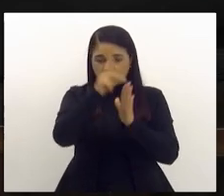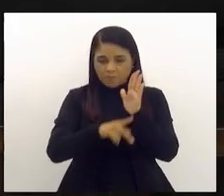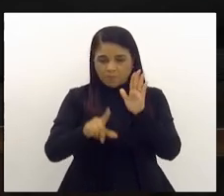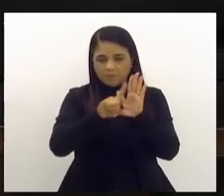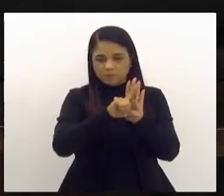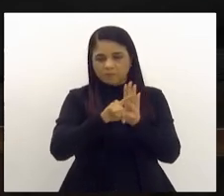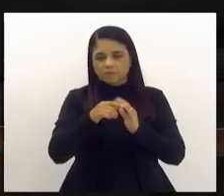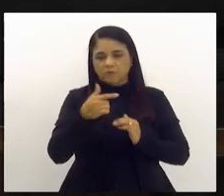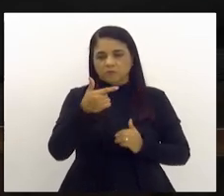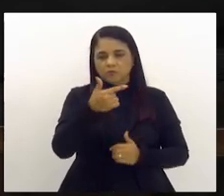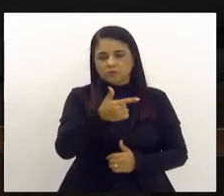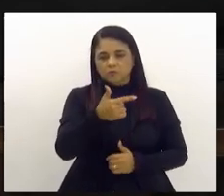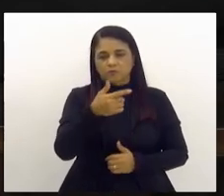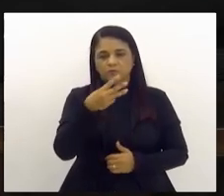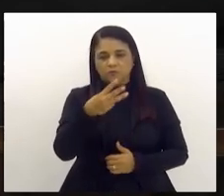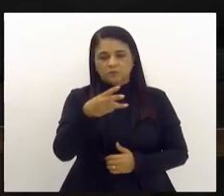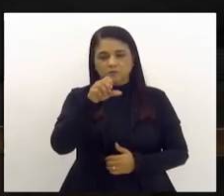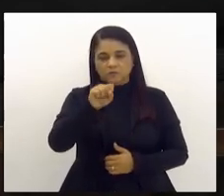de lei número